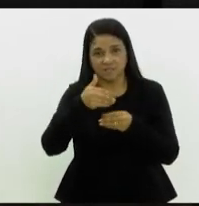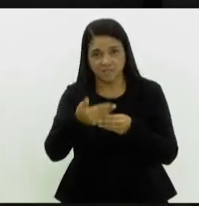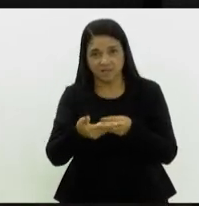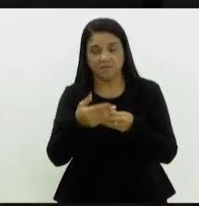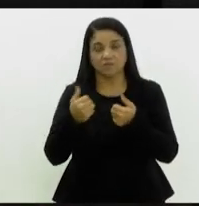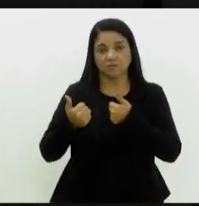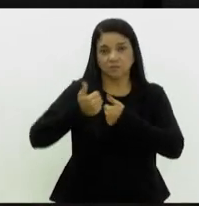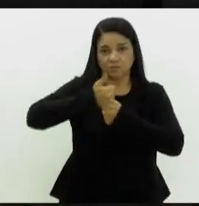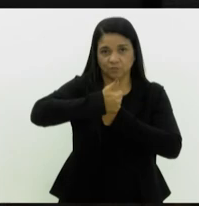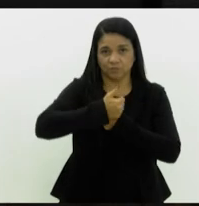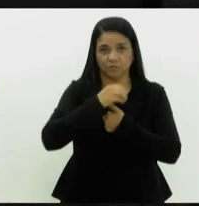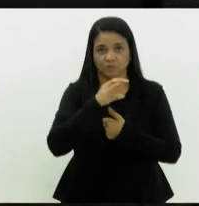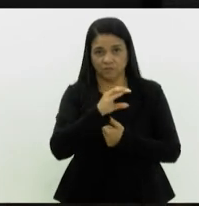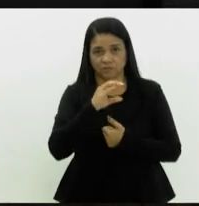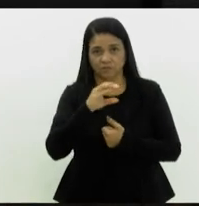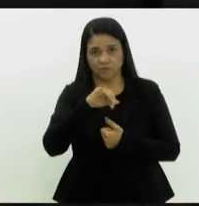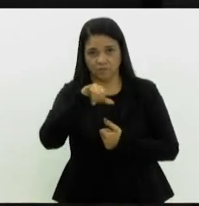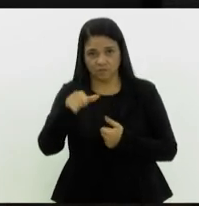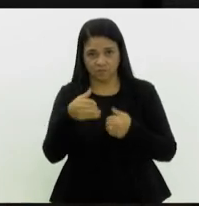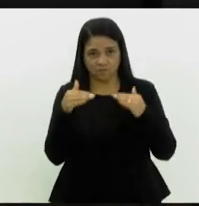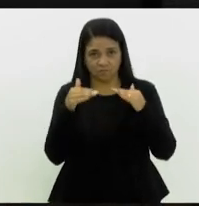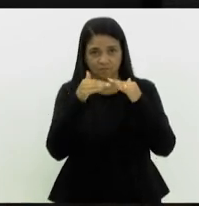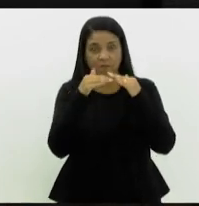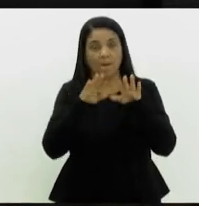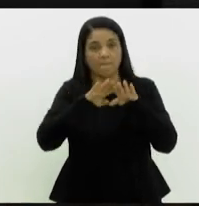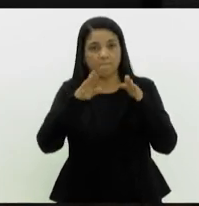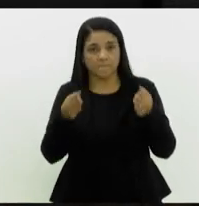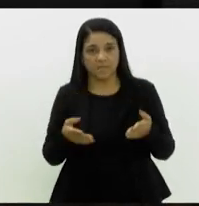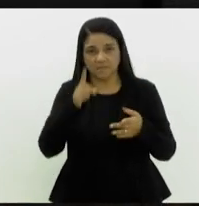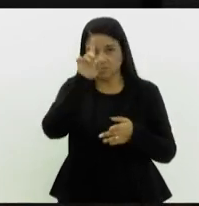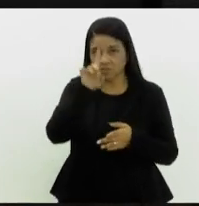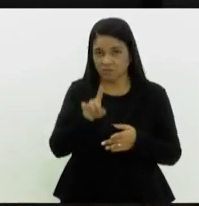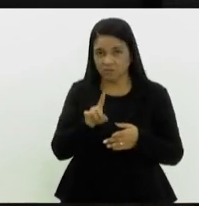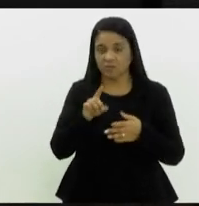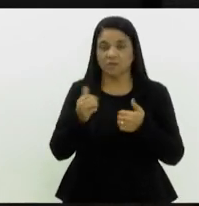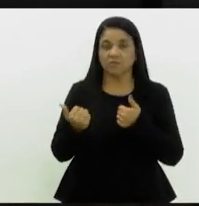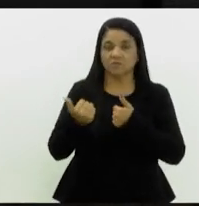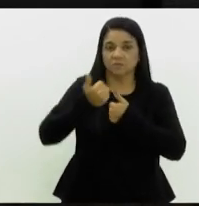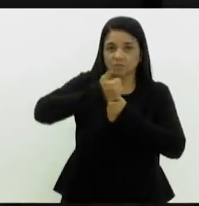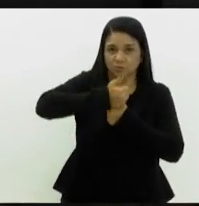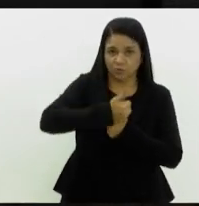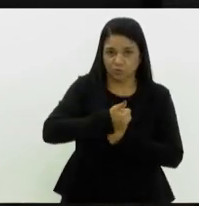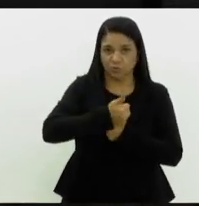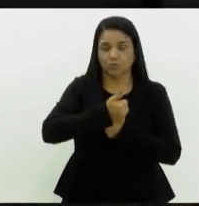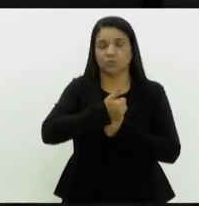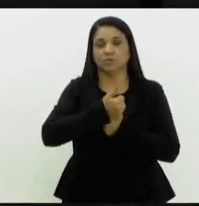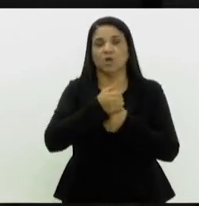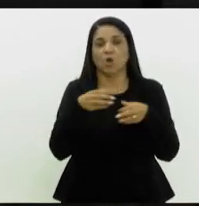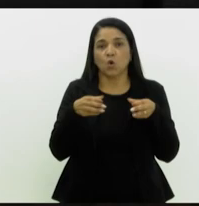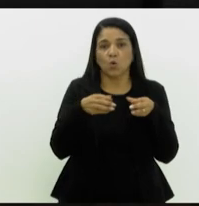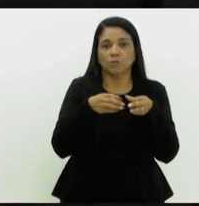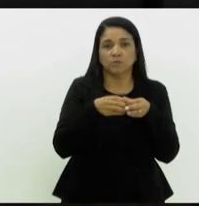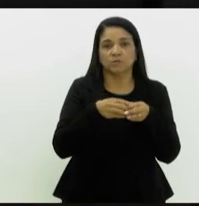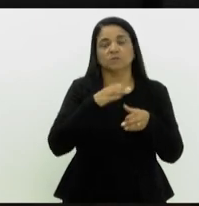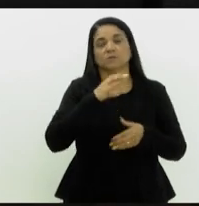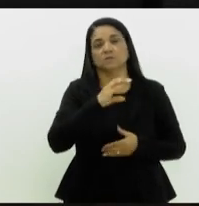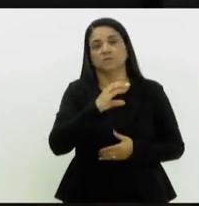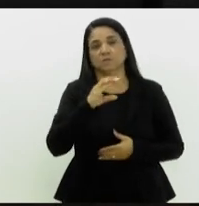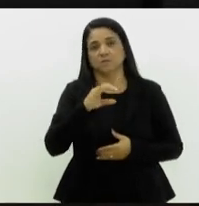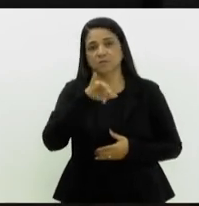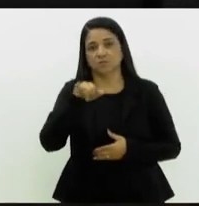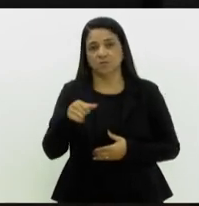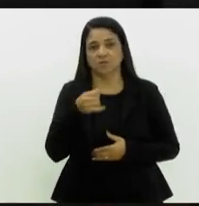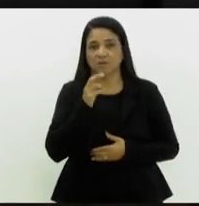da CCJ e da mesa diretora favorável com substitutivo da Comissão de Constituição e